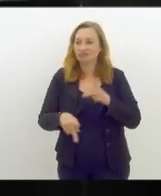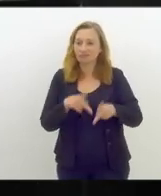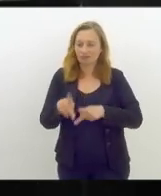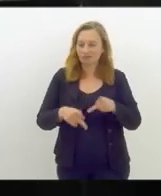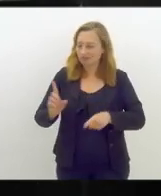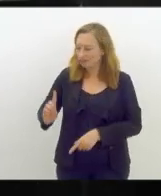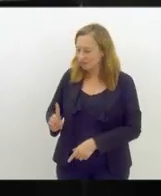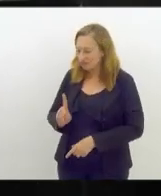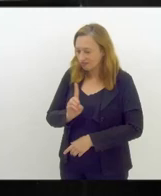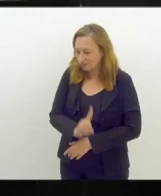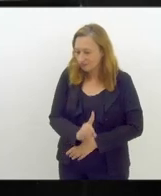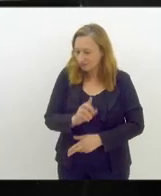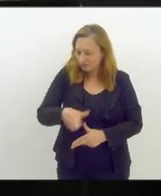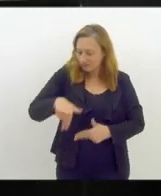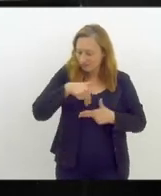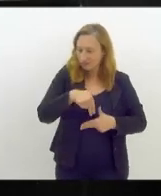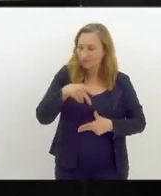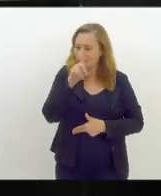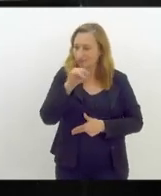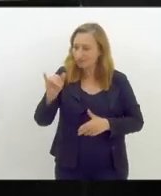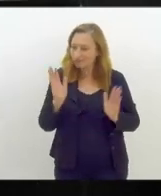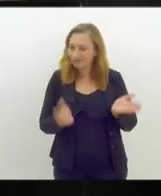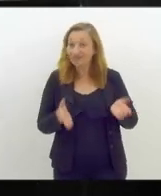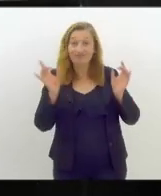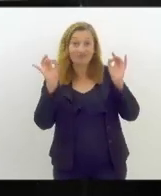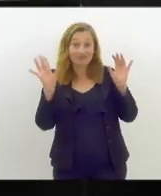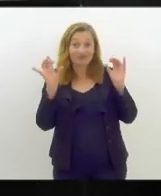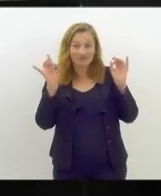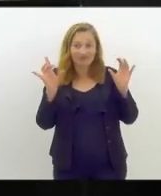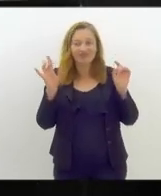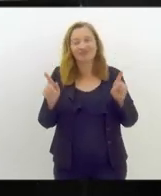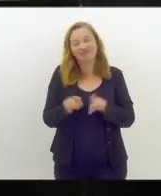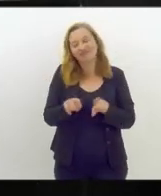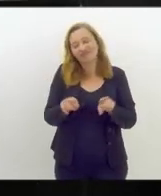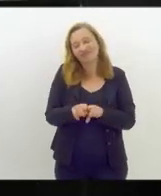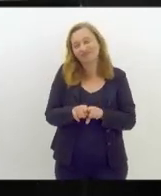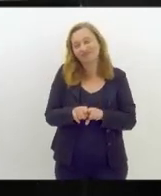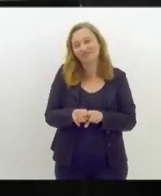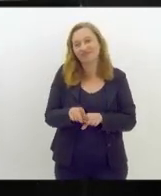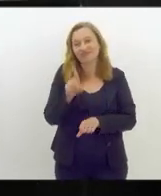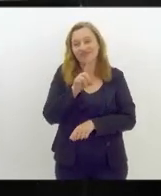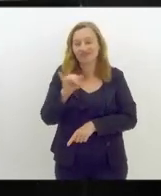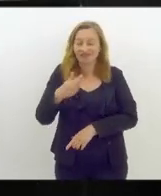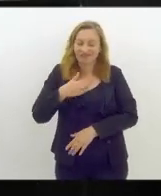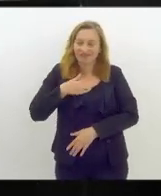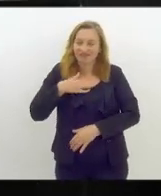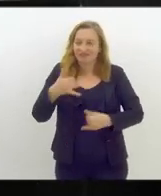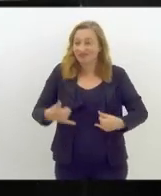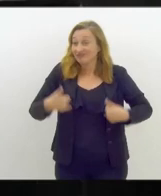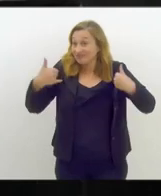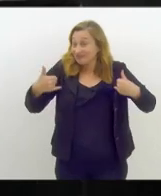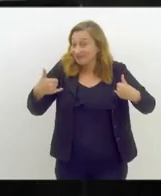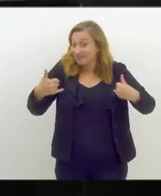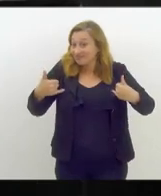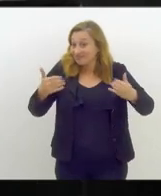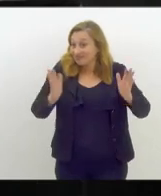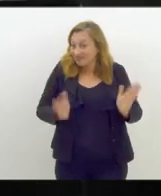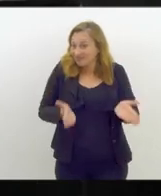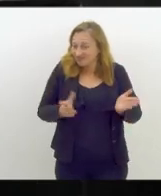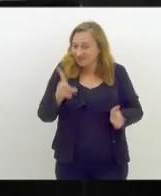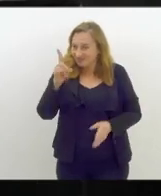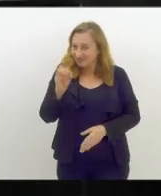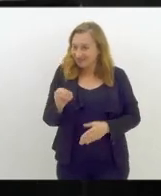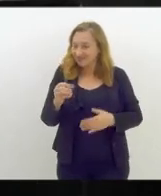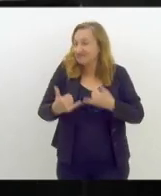aqui nessa tribuna, no dia de hoje em especial, que também é o dia, não é, do meu aniversário, e hoje, logo cedo,